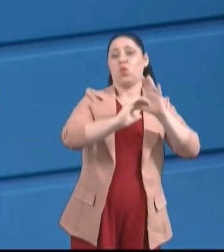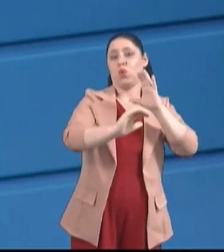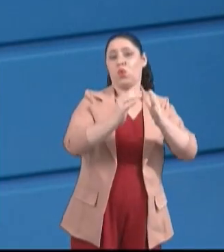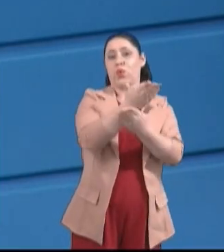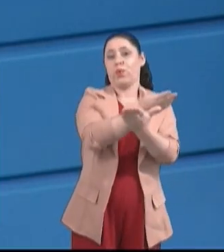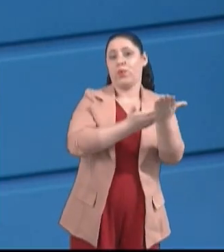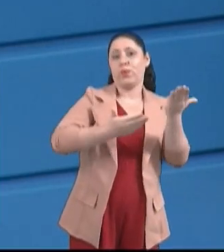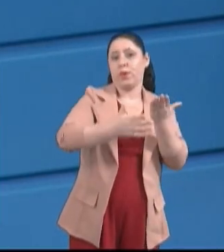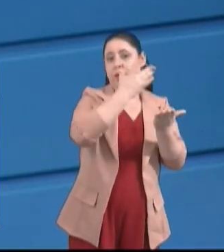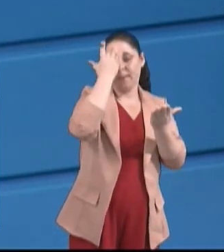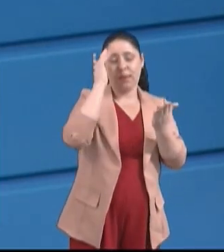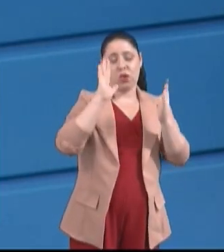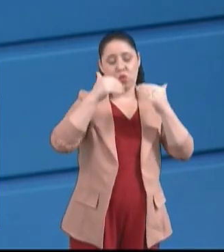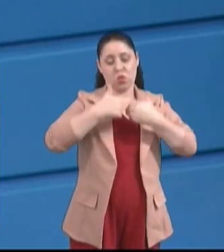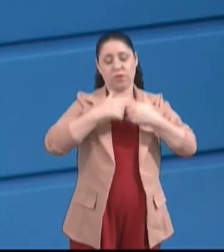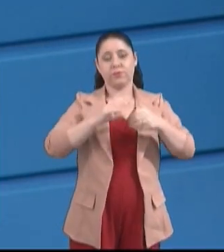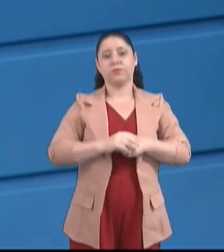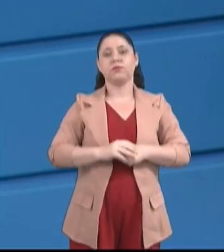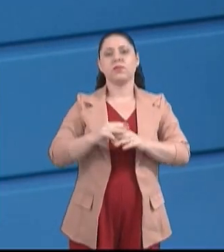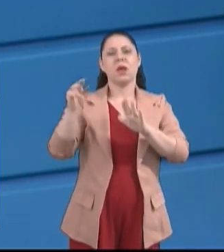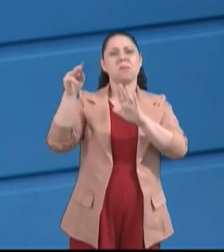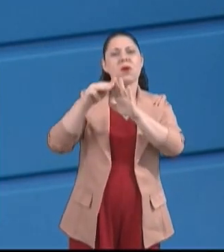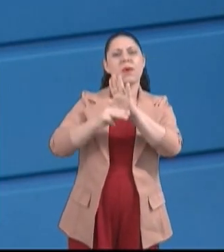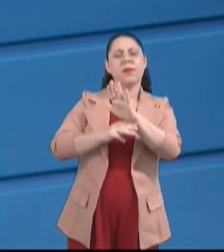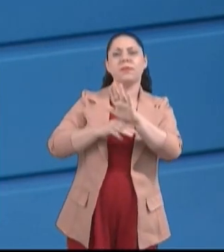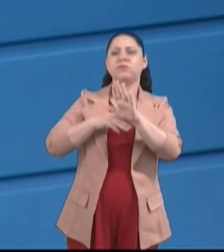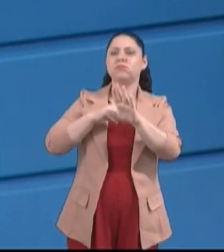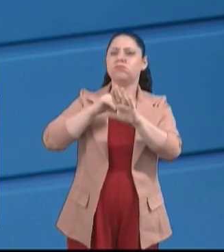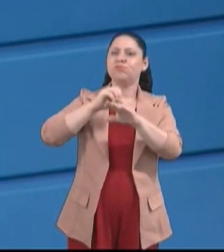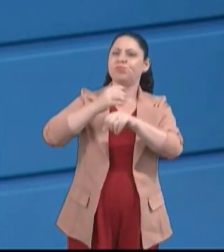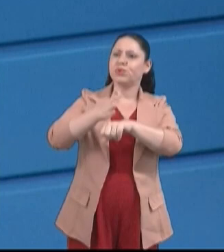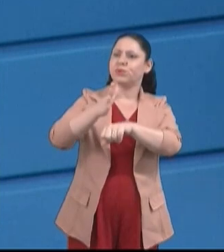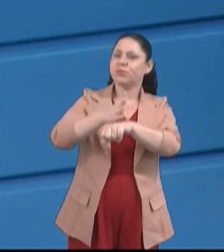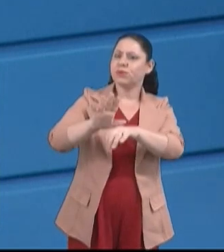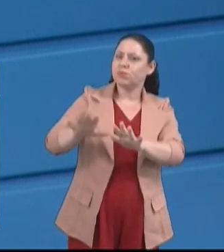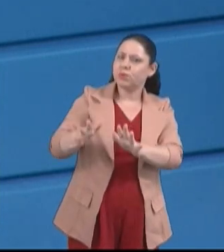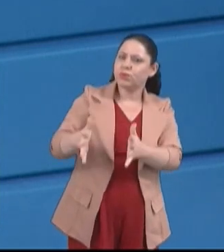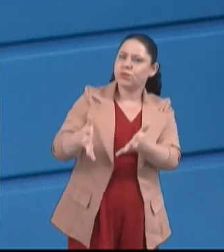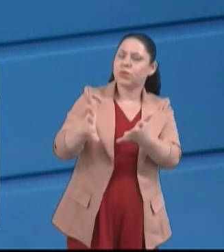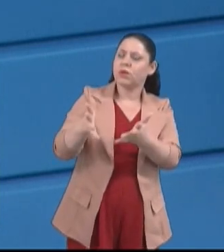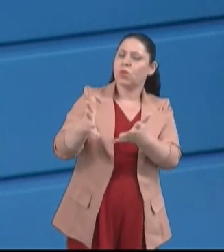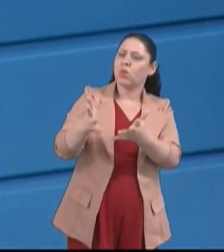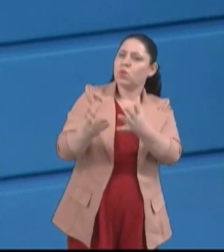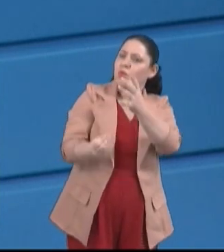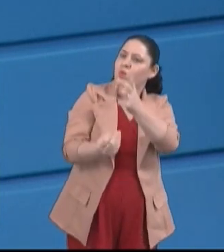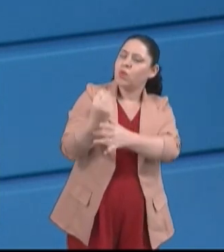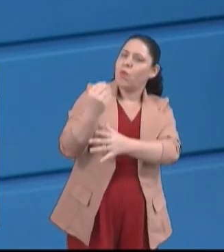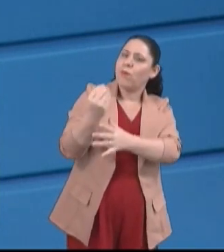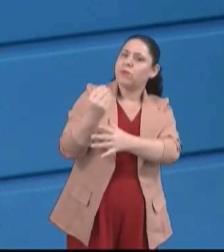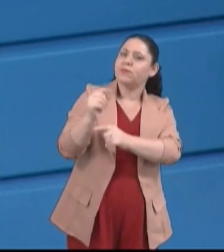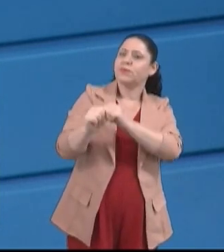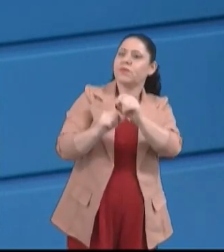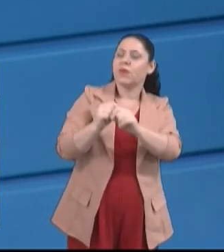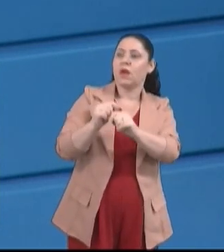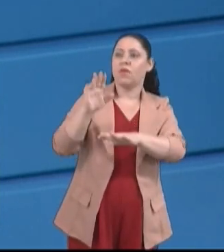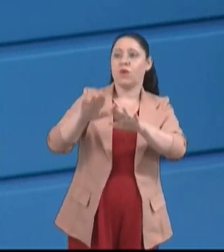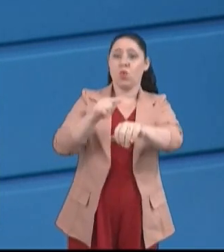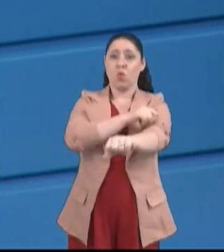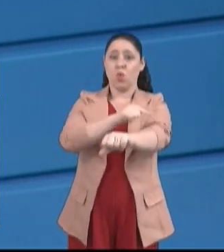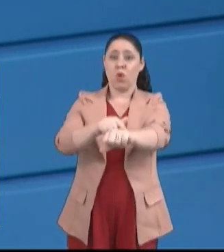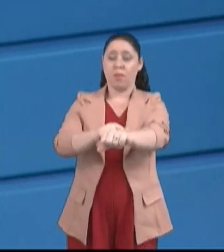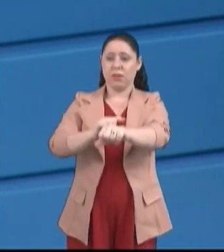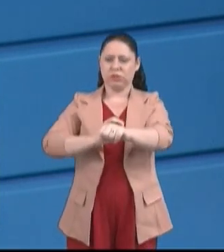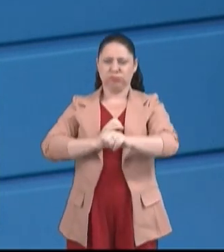interação com a pessoa autista, métodos de estimulação e desenvolvimento de habilidades, manejo de crises e